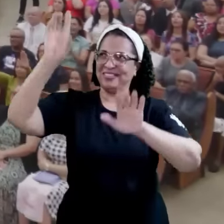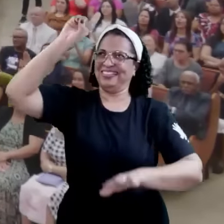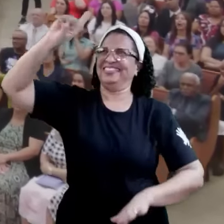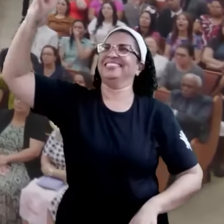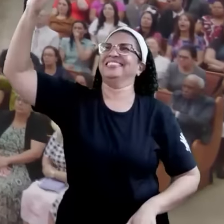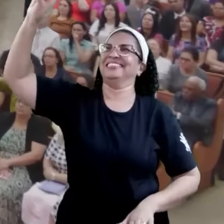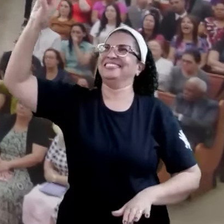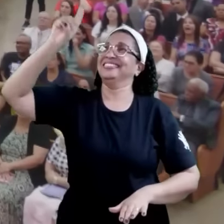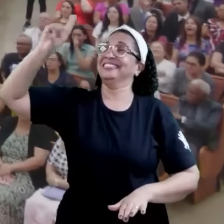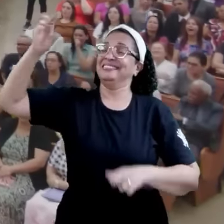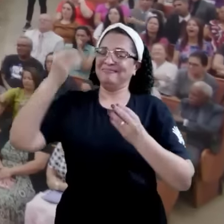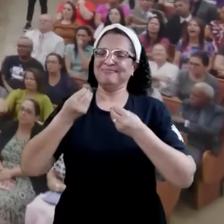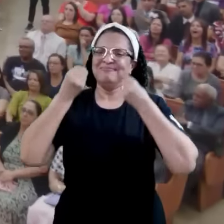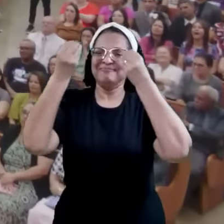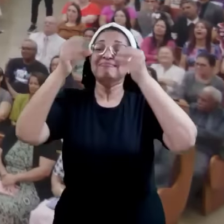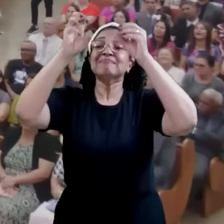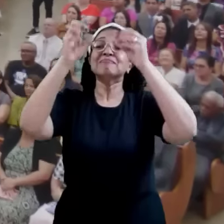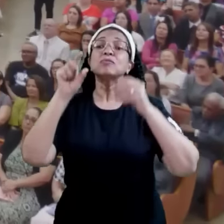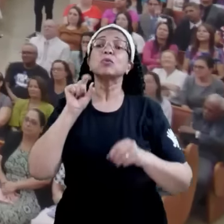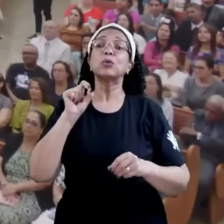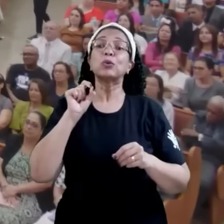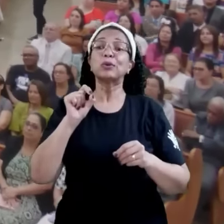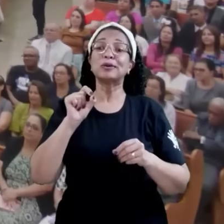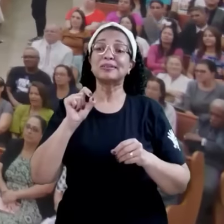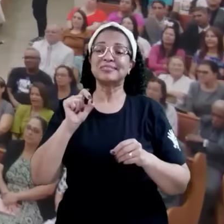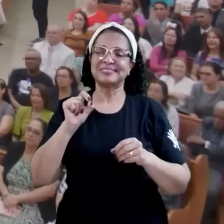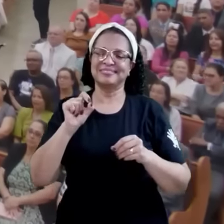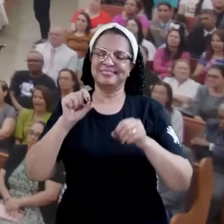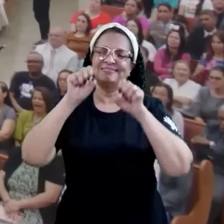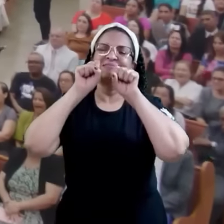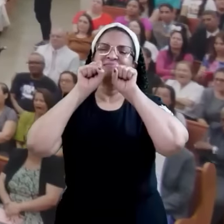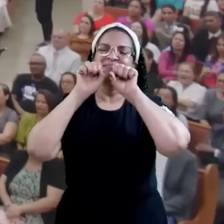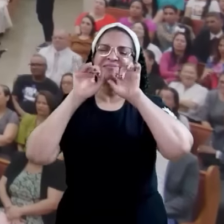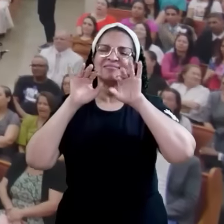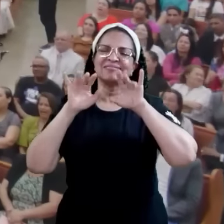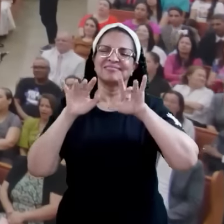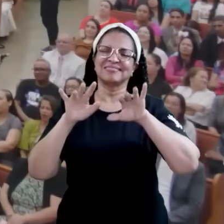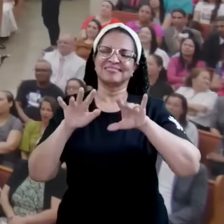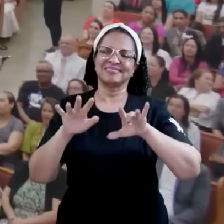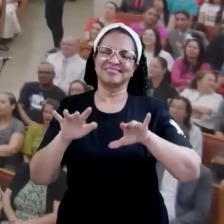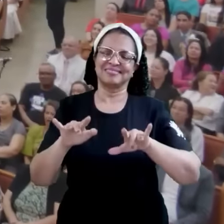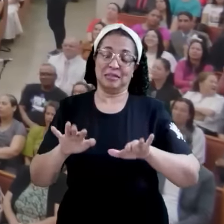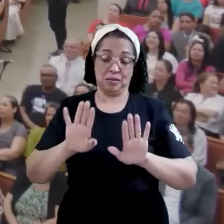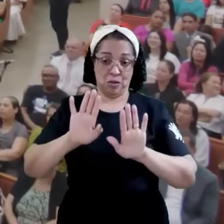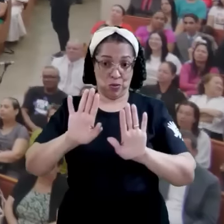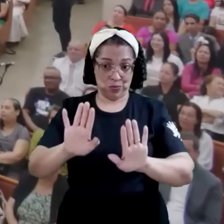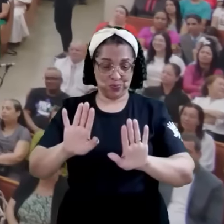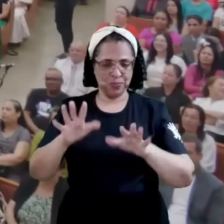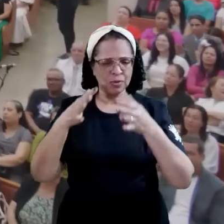I deixa eu abrir um parêntese aqui irmão com os meus